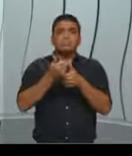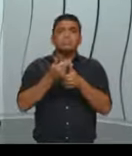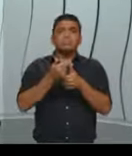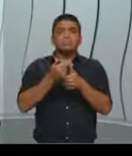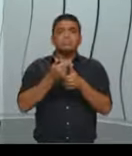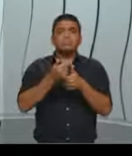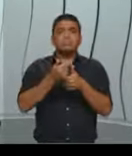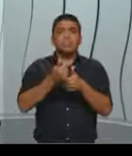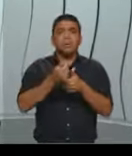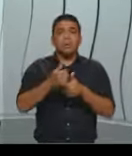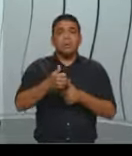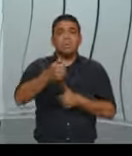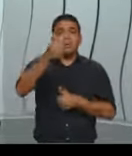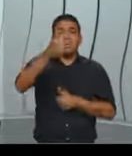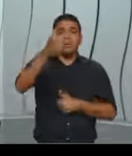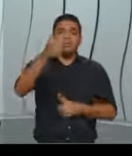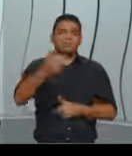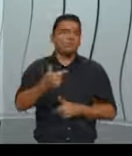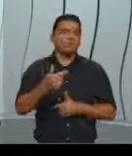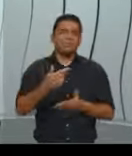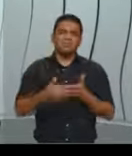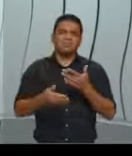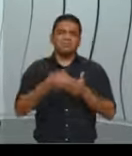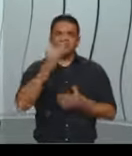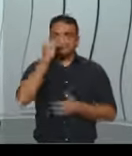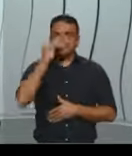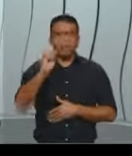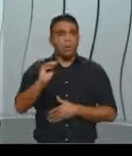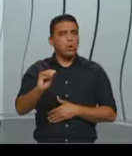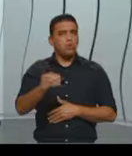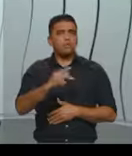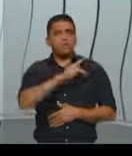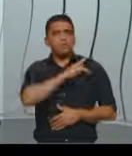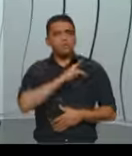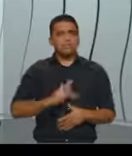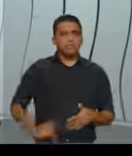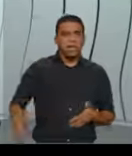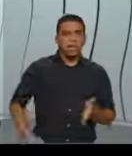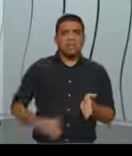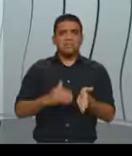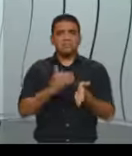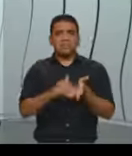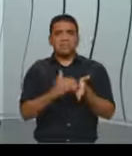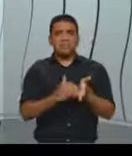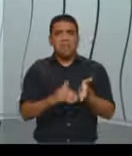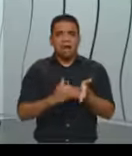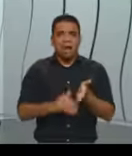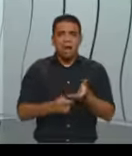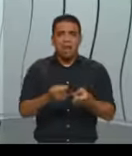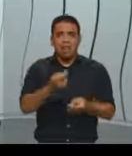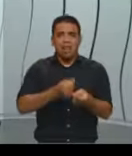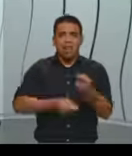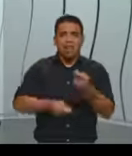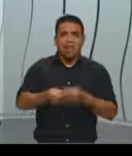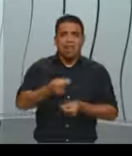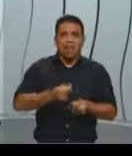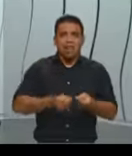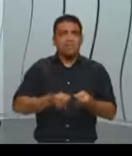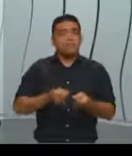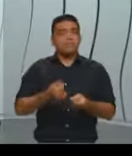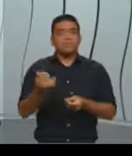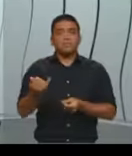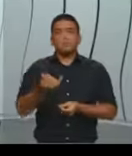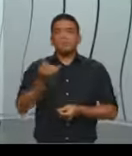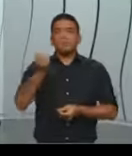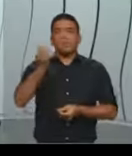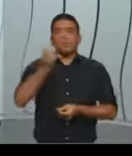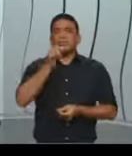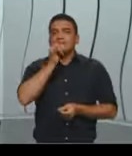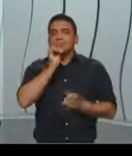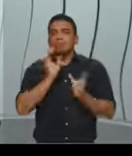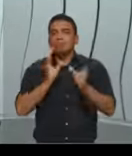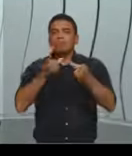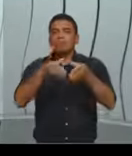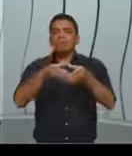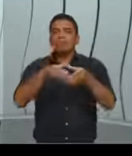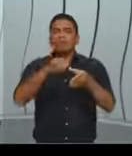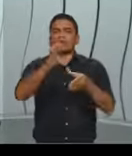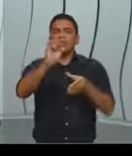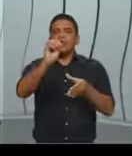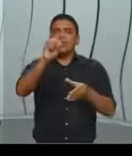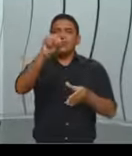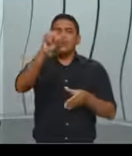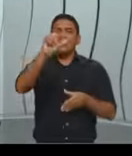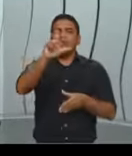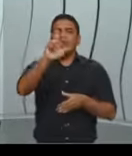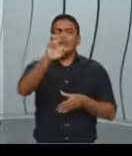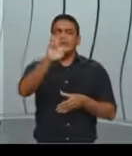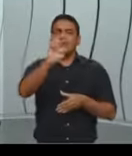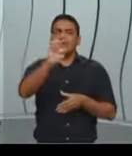primeiro e segundo não importa. Não tem presidente, não tem secretário, não tem tesoureiro. Então, se não importa, tipo um colegiado, né?